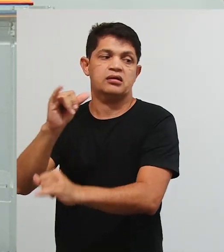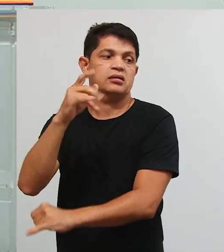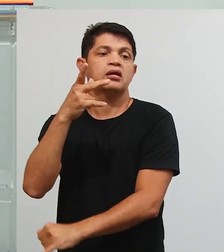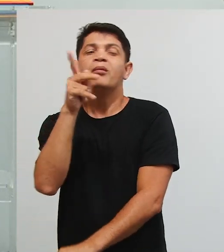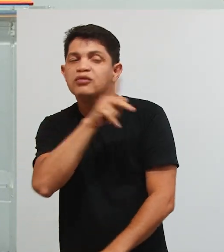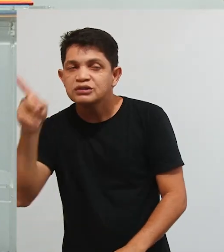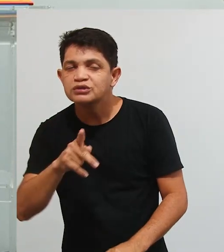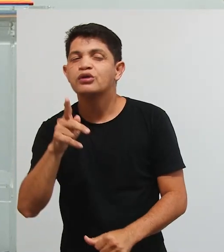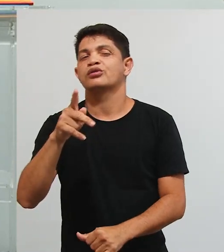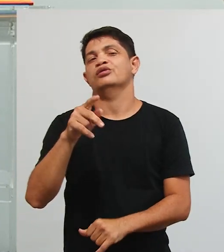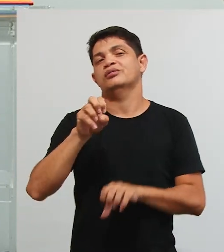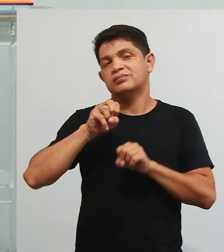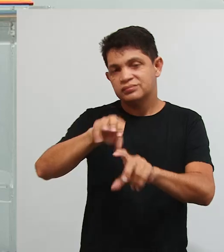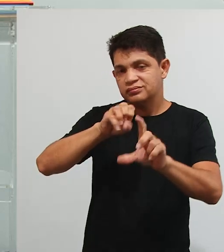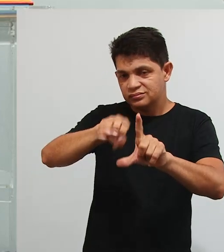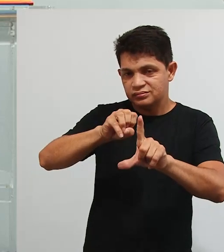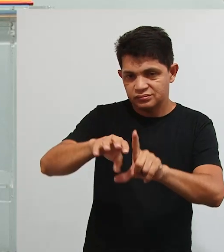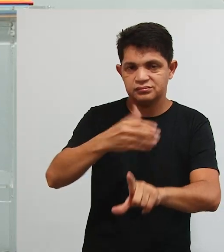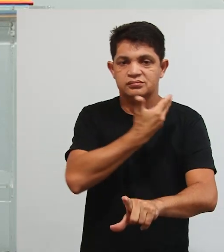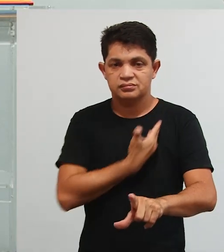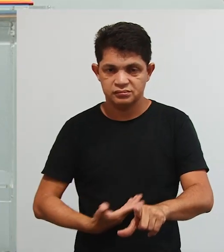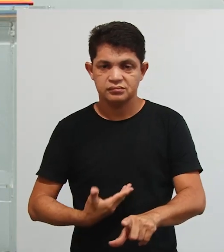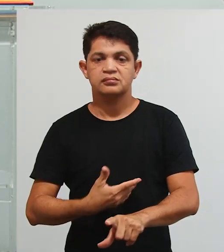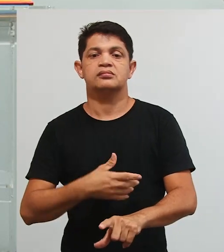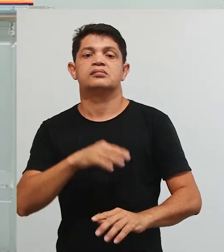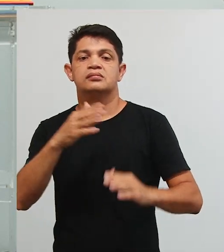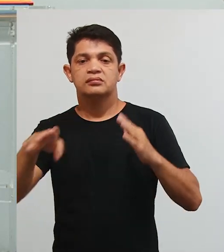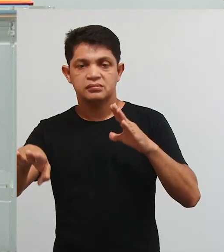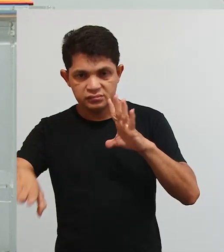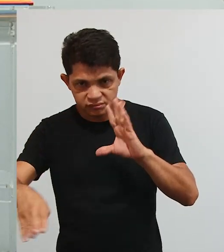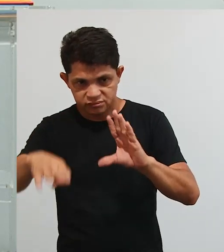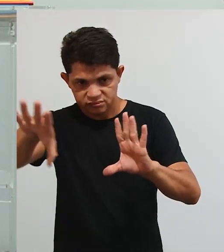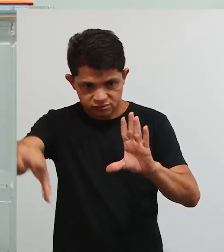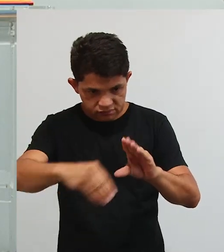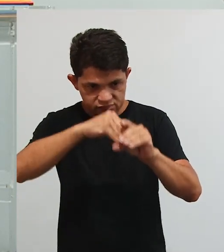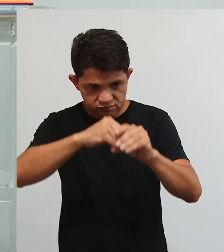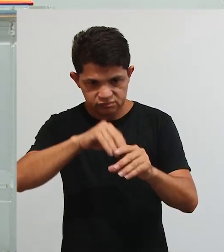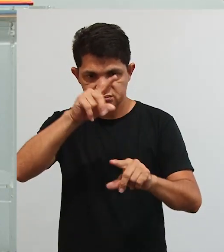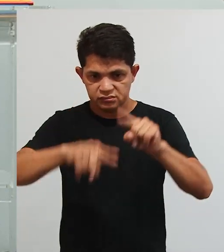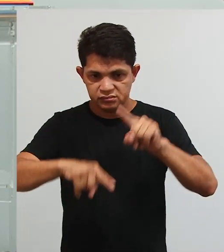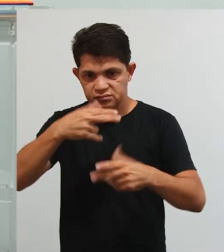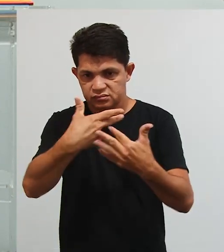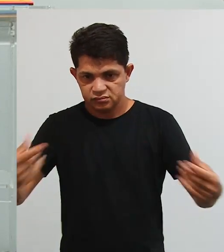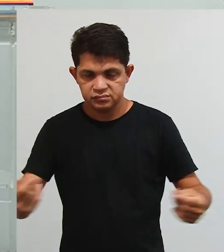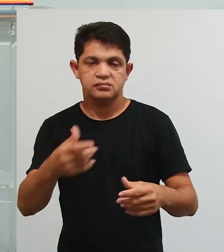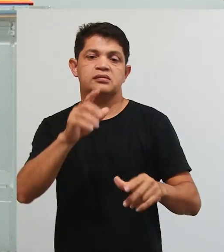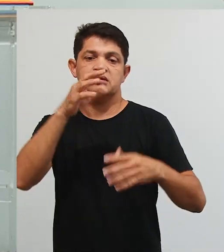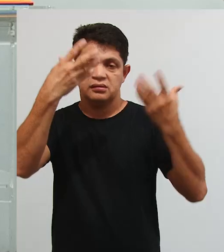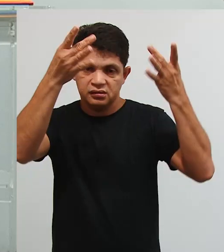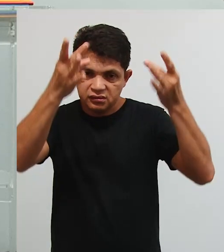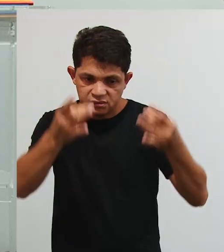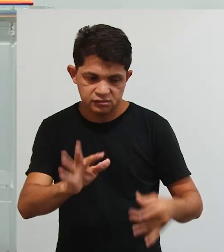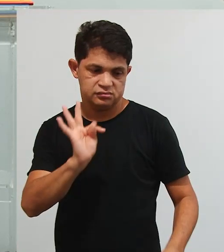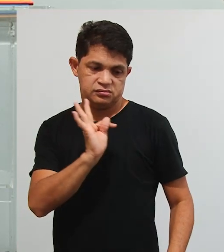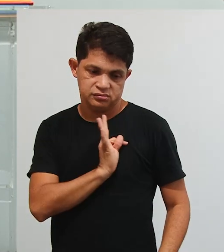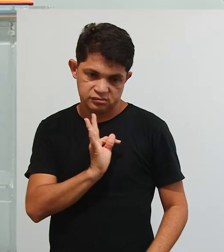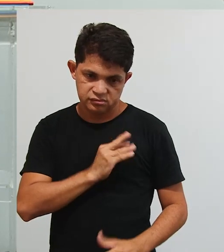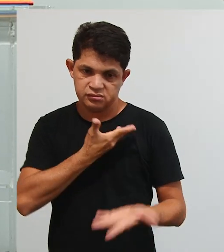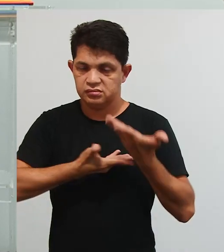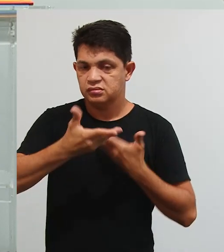com saúde e assim por diante. E por isso que a gente trouxe aqui a Mafalda como um elemento reflexivo, né, como